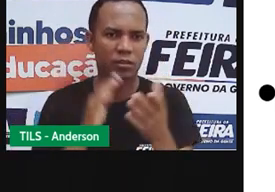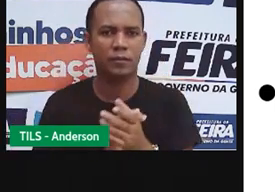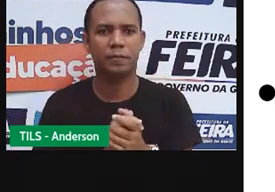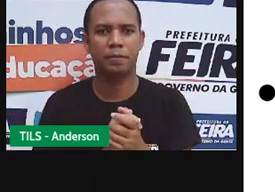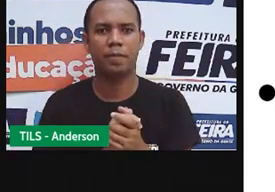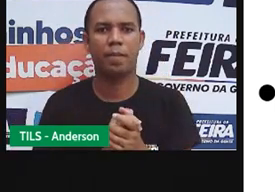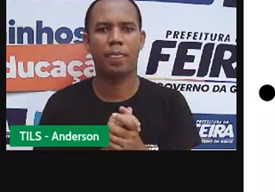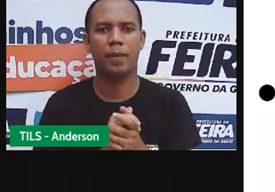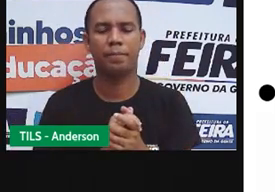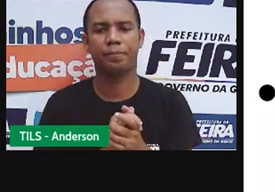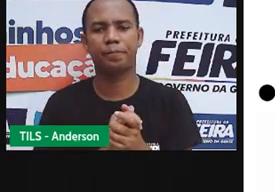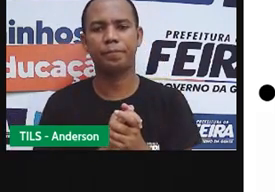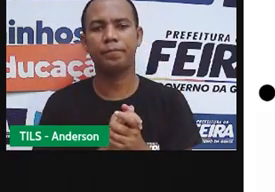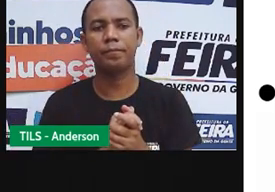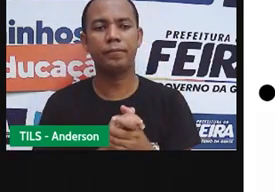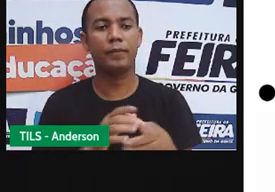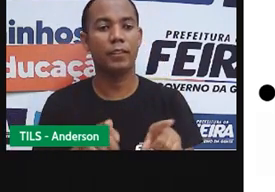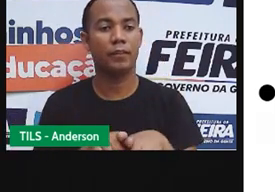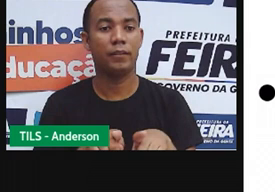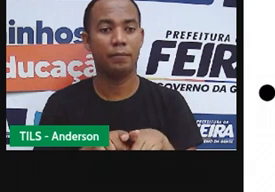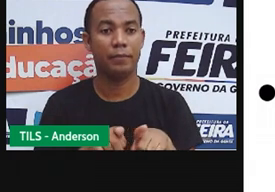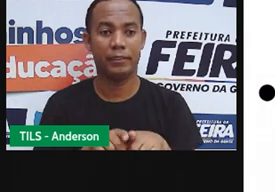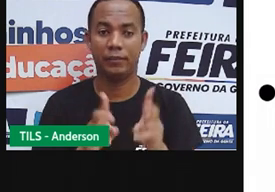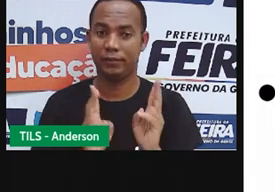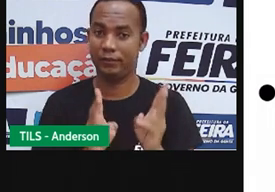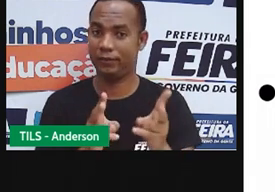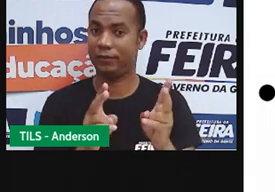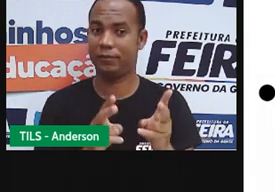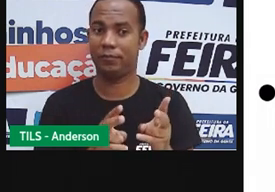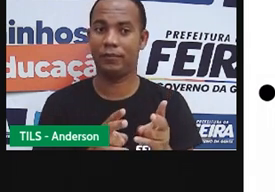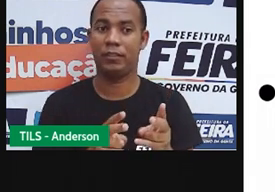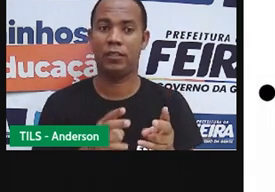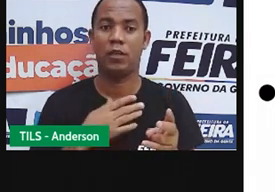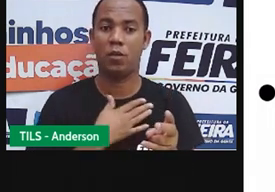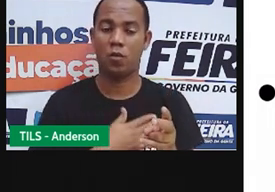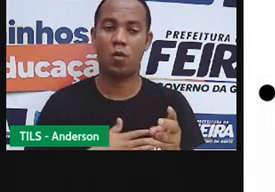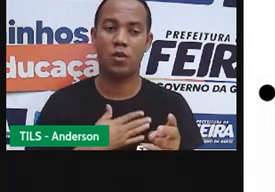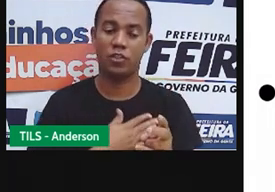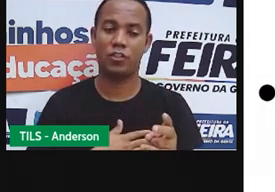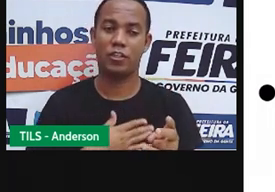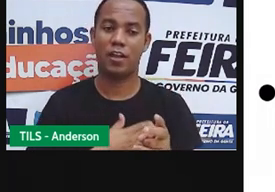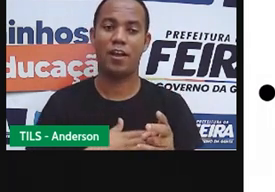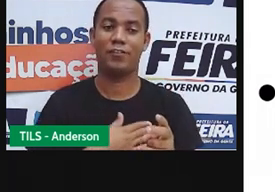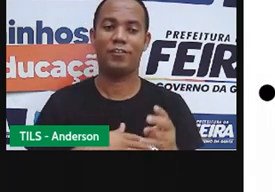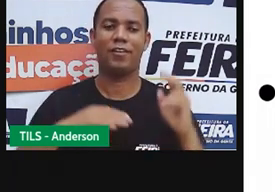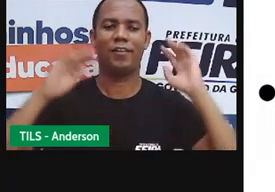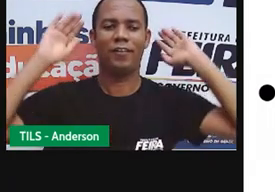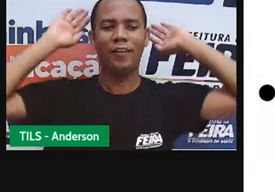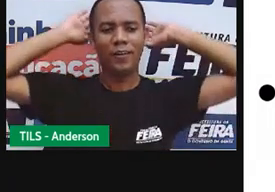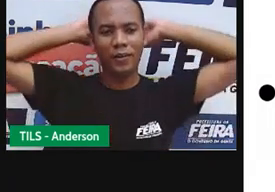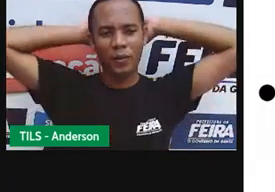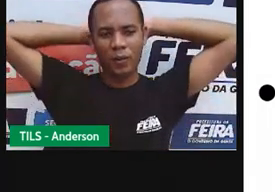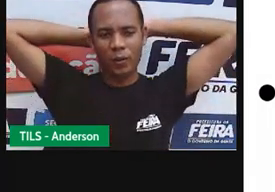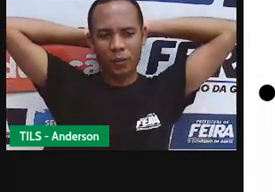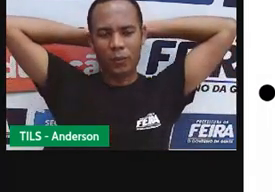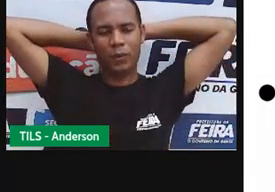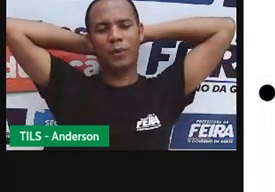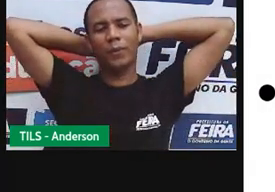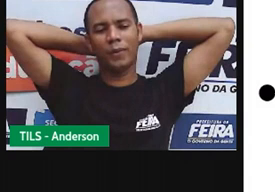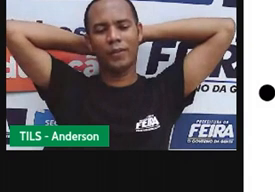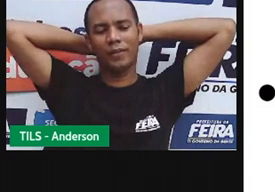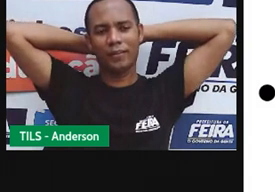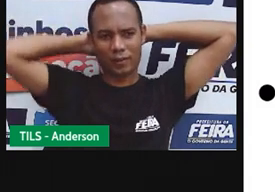origem indígena. A Pro mesmo tem esse costume. De gostar de descansar em rede e andar